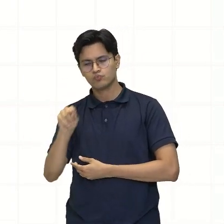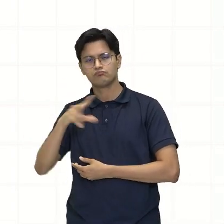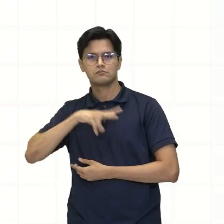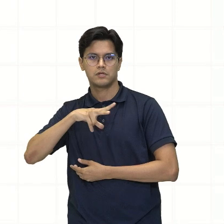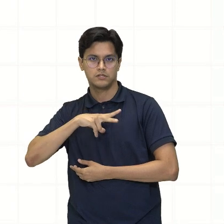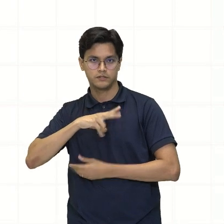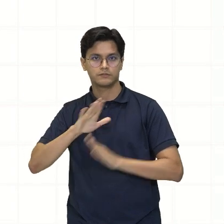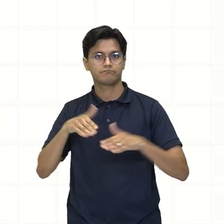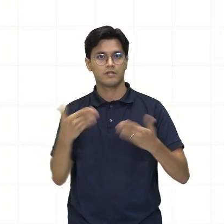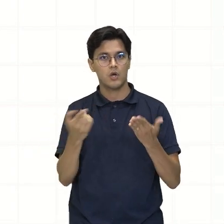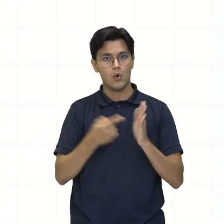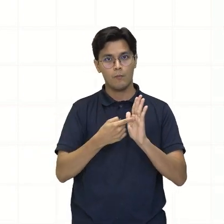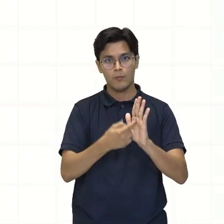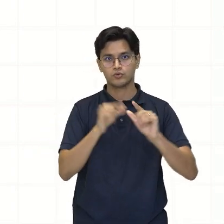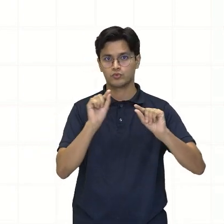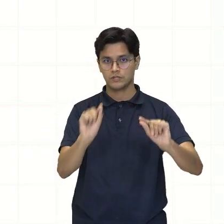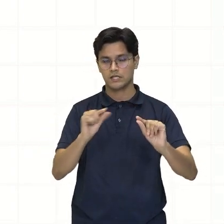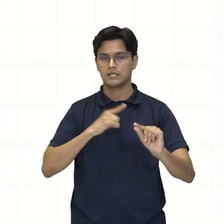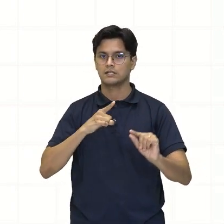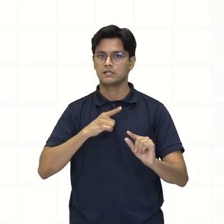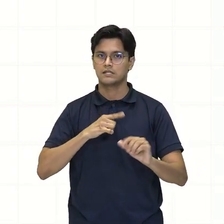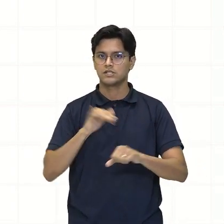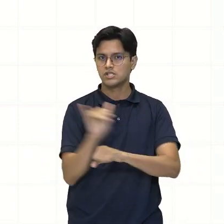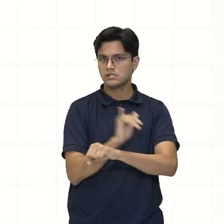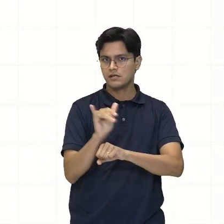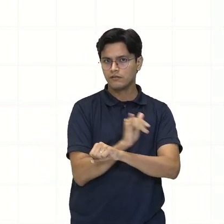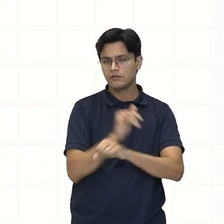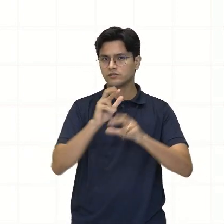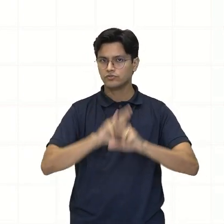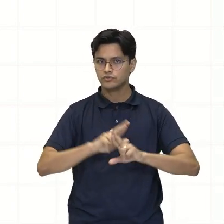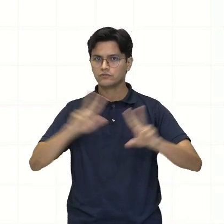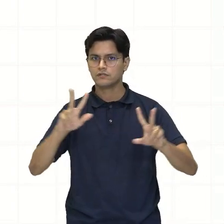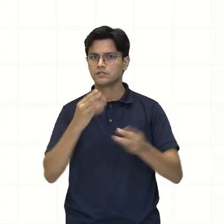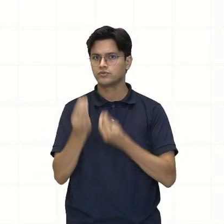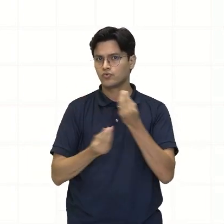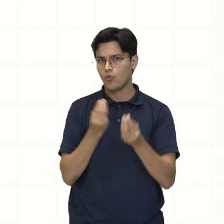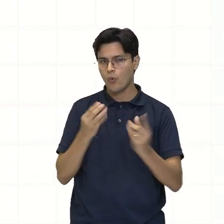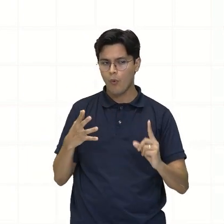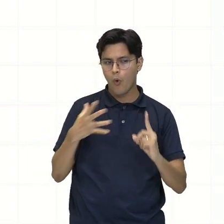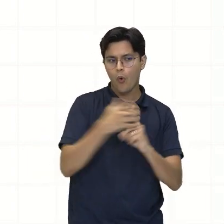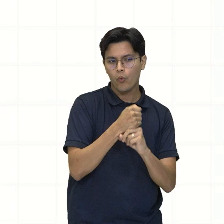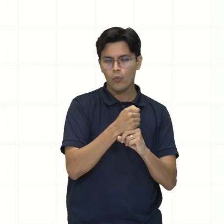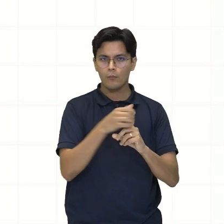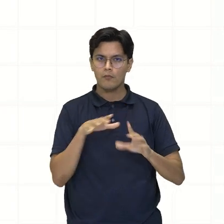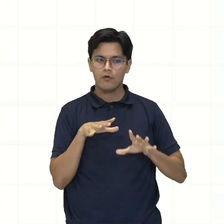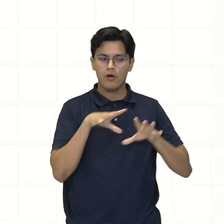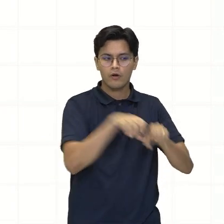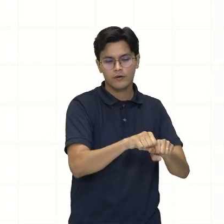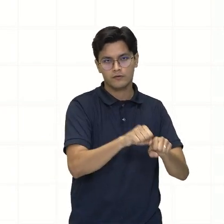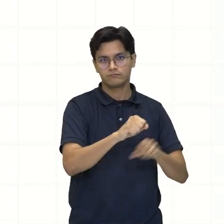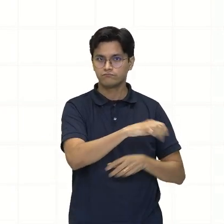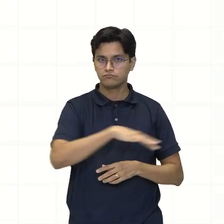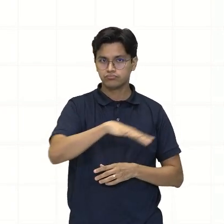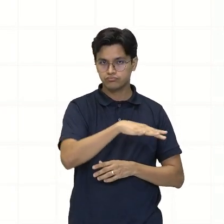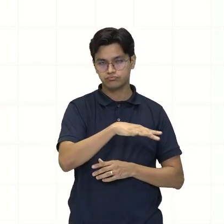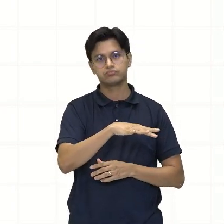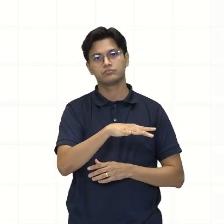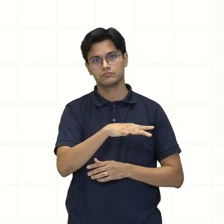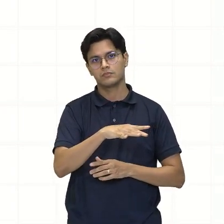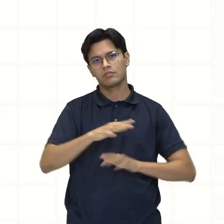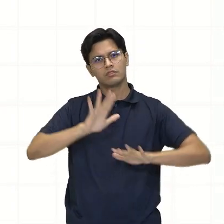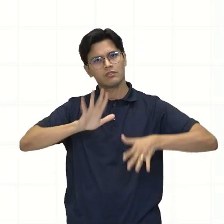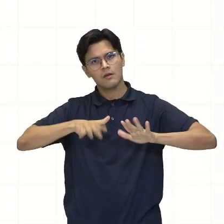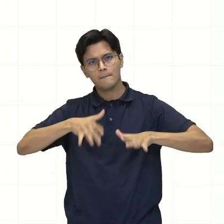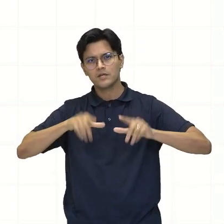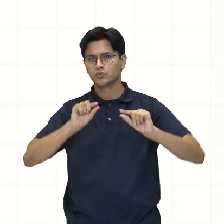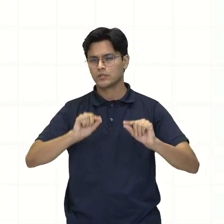de ocupação e controle, dependendo ali do interesse estratégico da coroa em cada região.